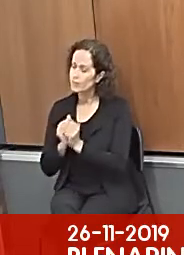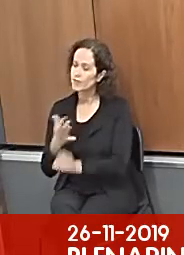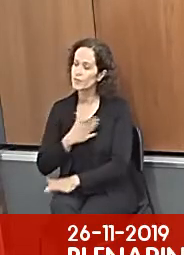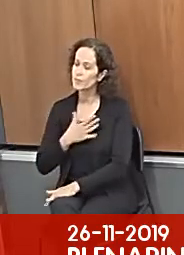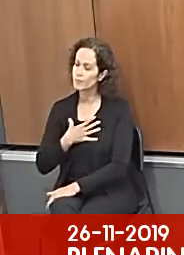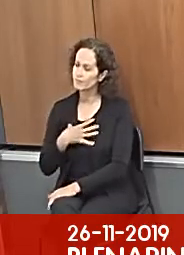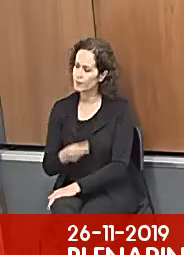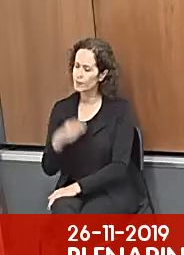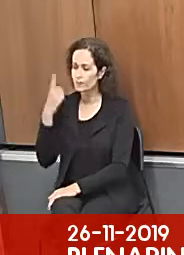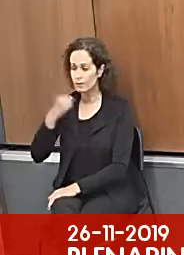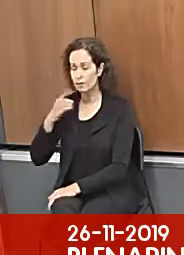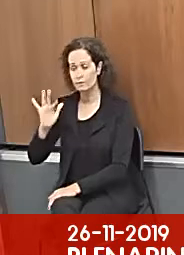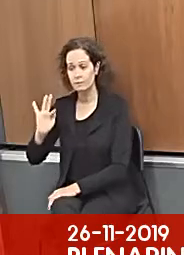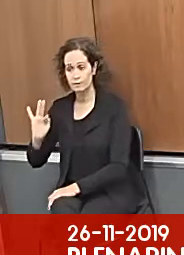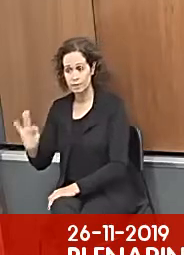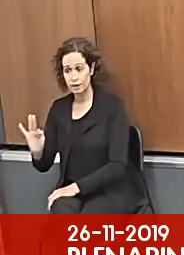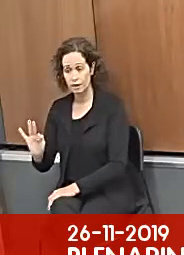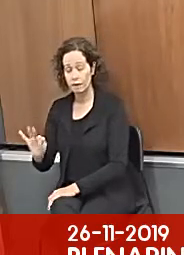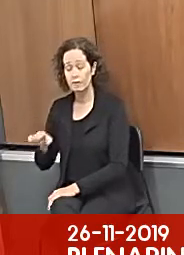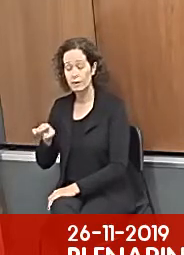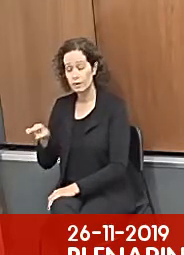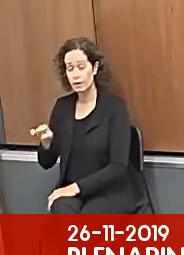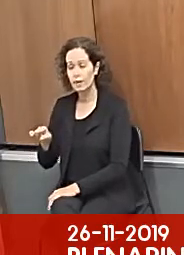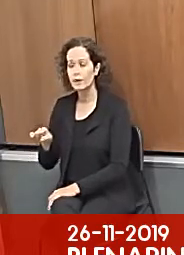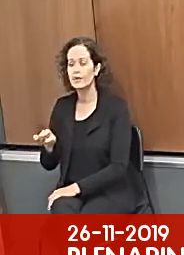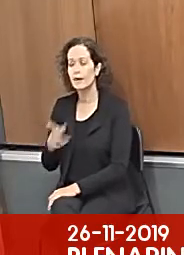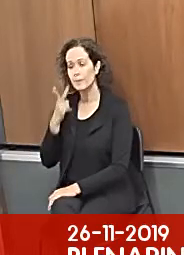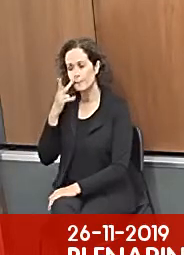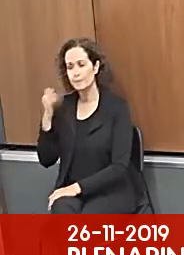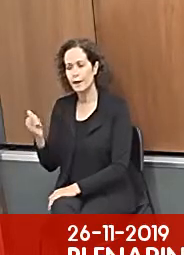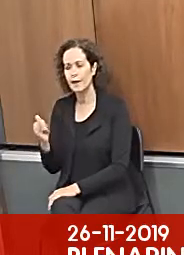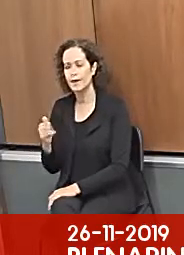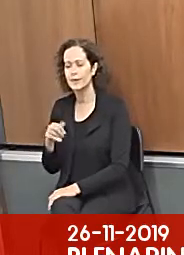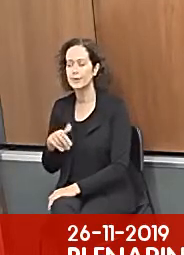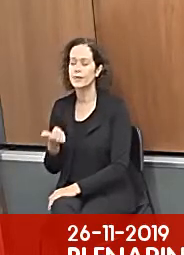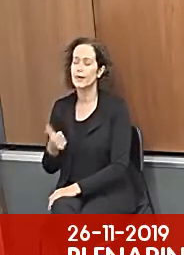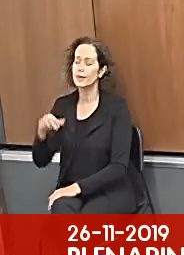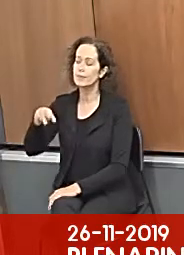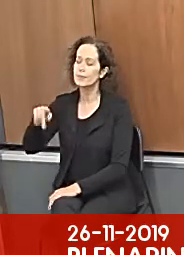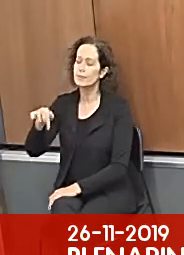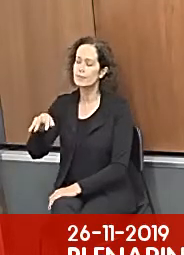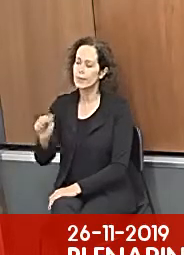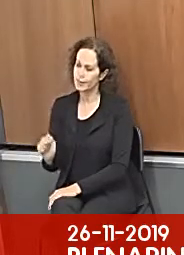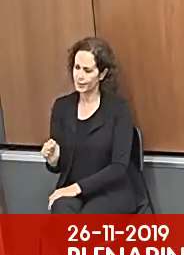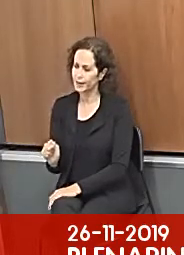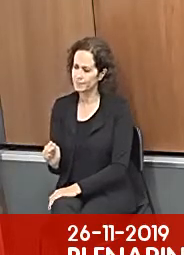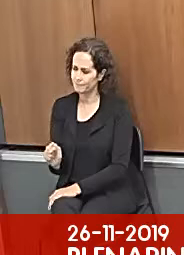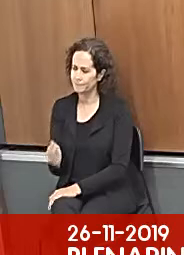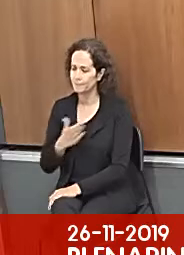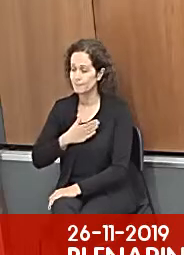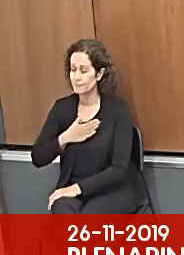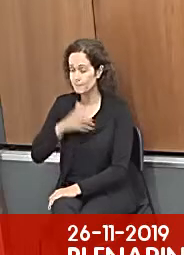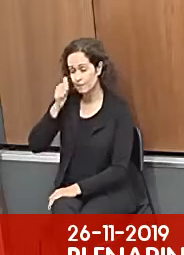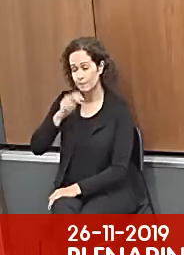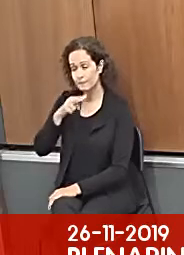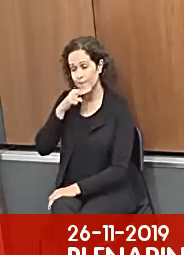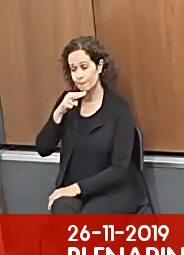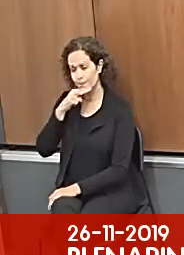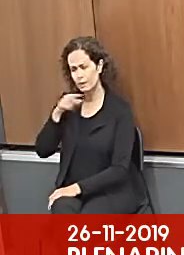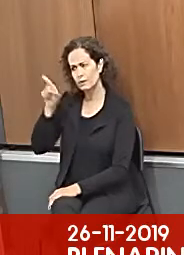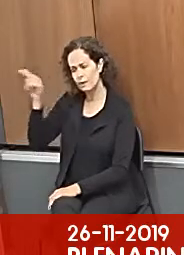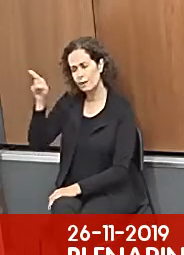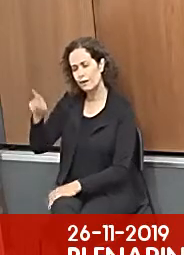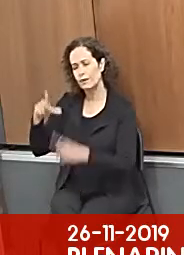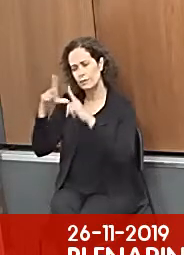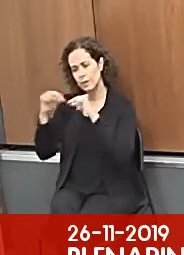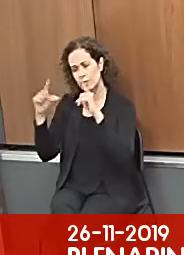que é deputado federal e que é o pai da Mariazinha. O deputado Marcelo, o pai da Mariazinha, também em Brasília, está